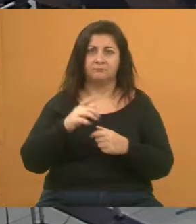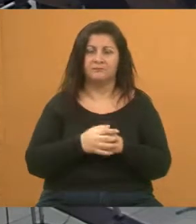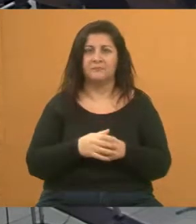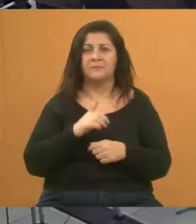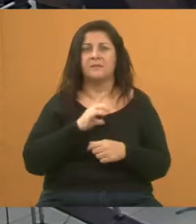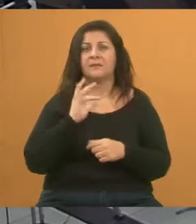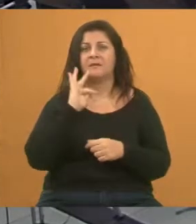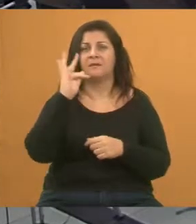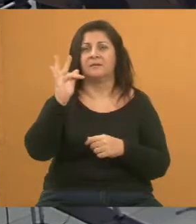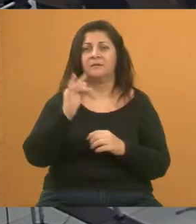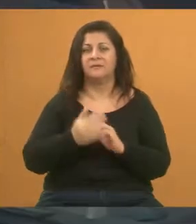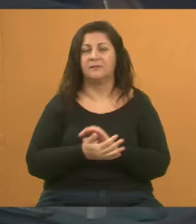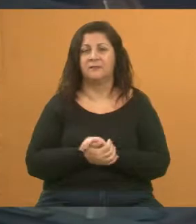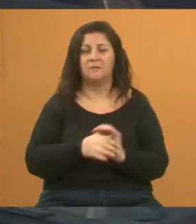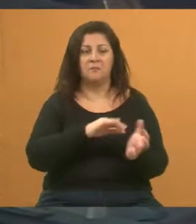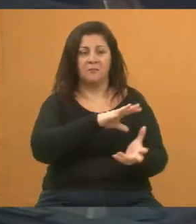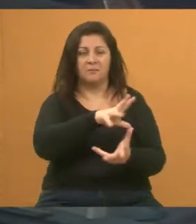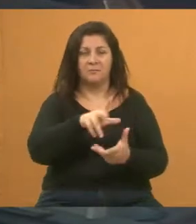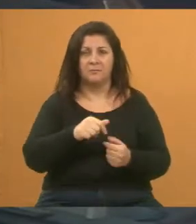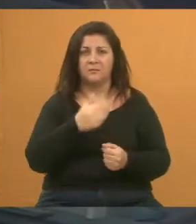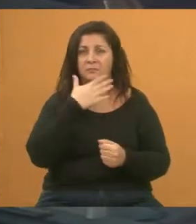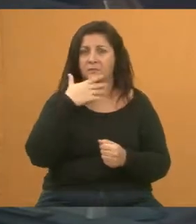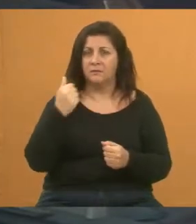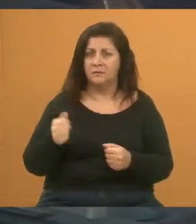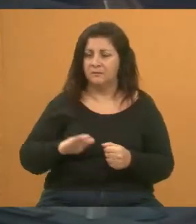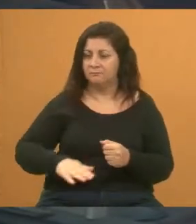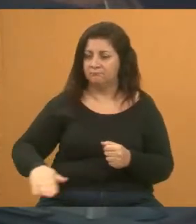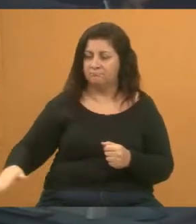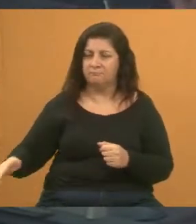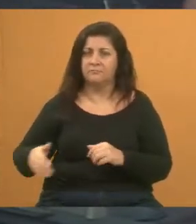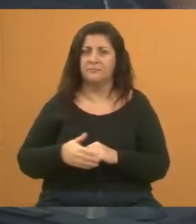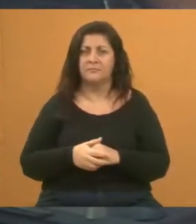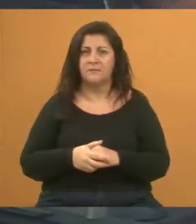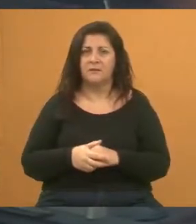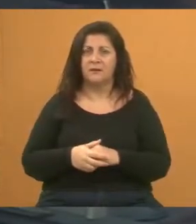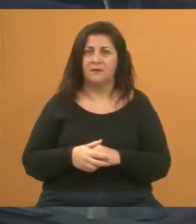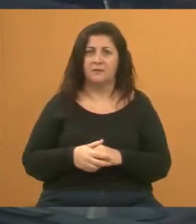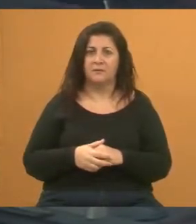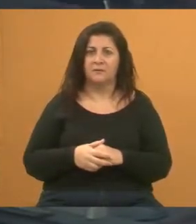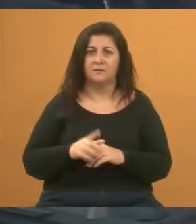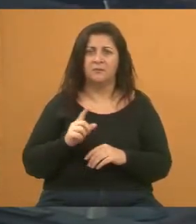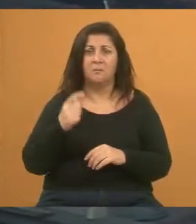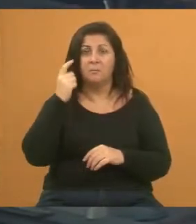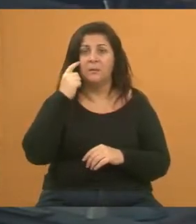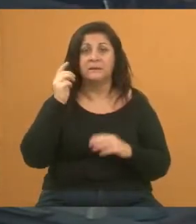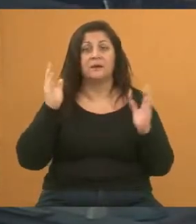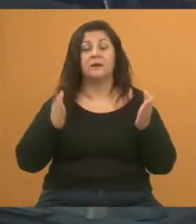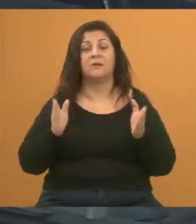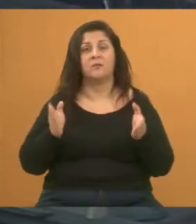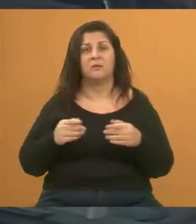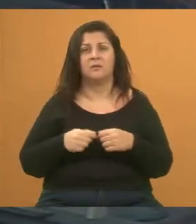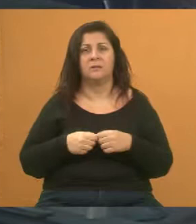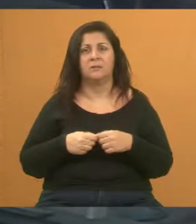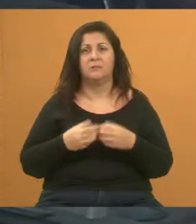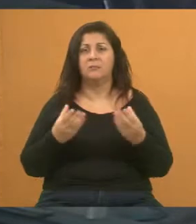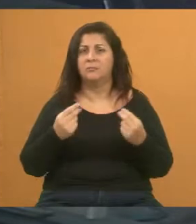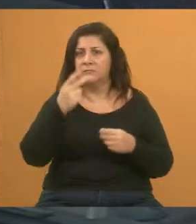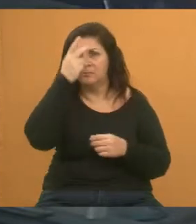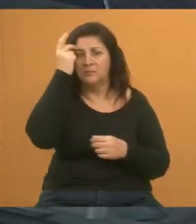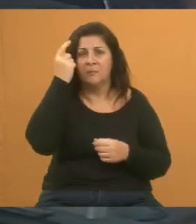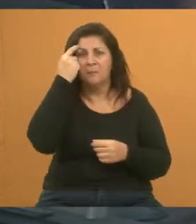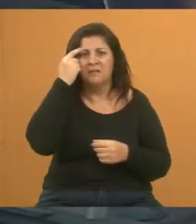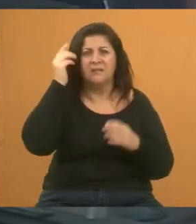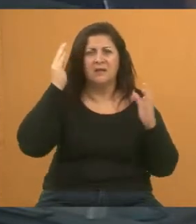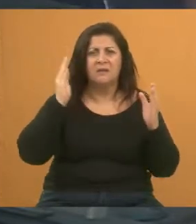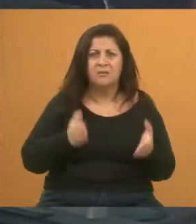no futuro um mundo melhor para as crianças, né, que estão vindo, não só pensar no momento. O problema é que muitas pessoas só estão